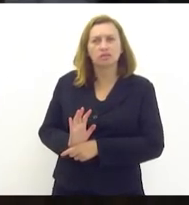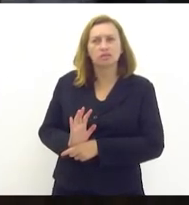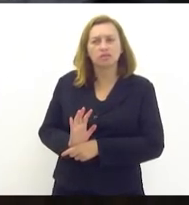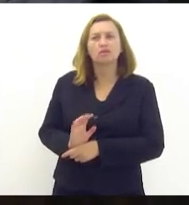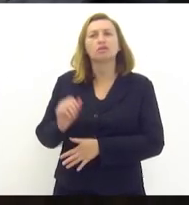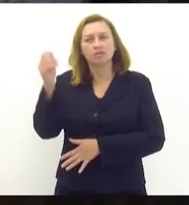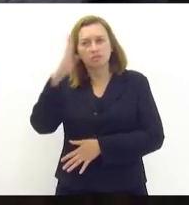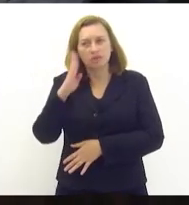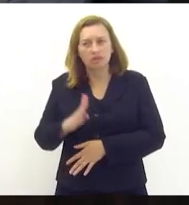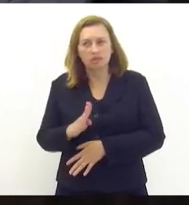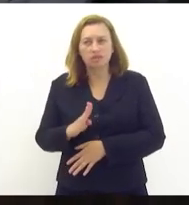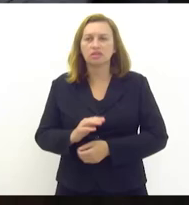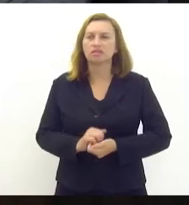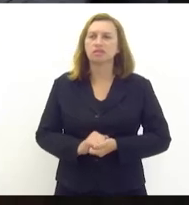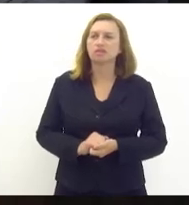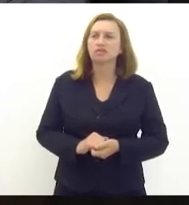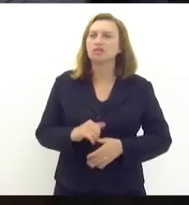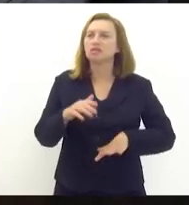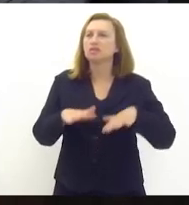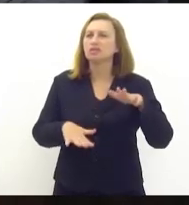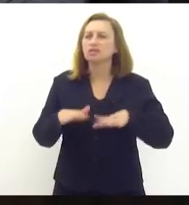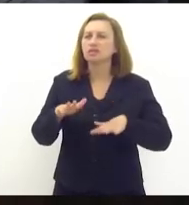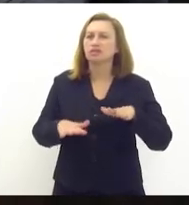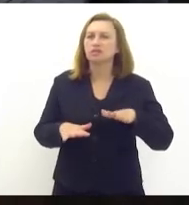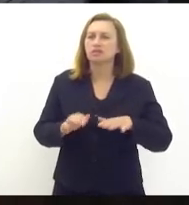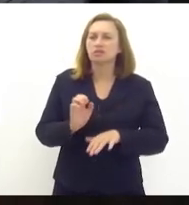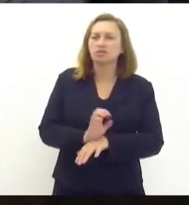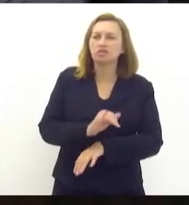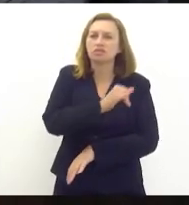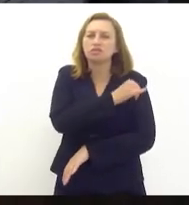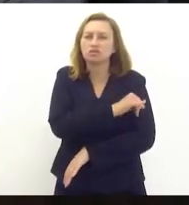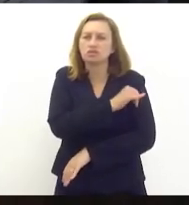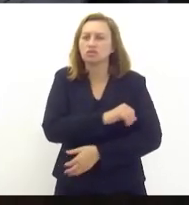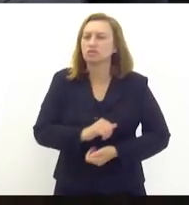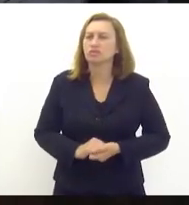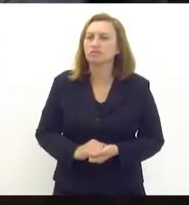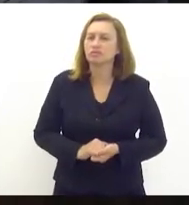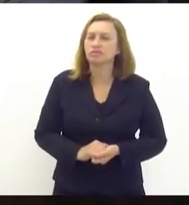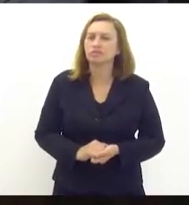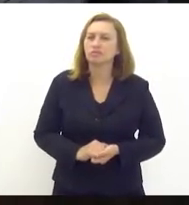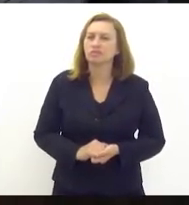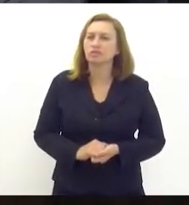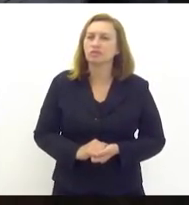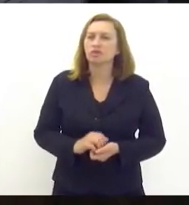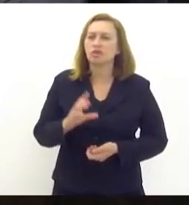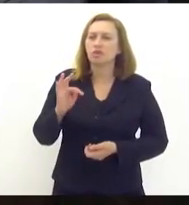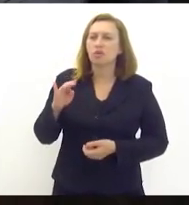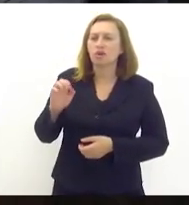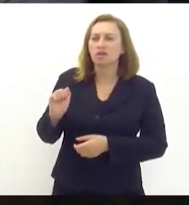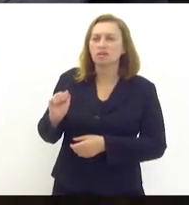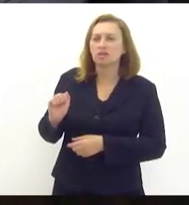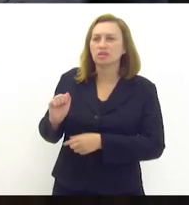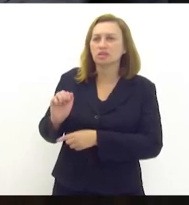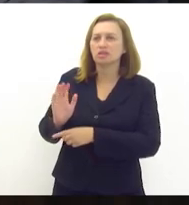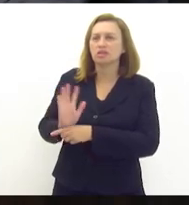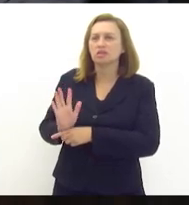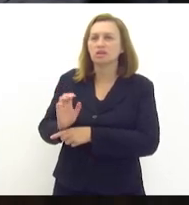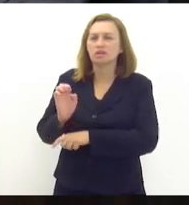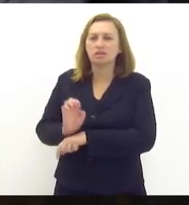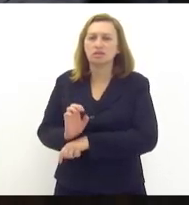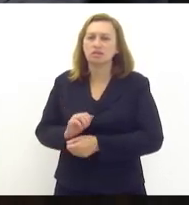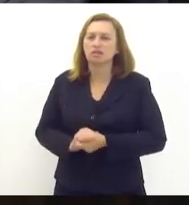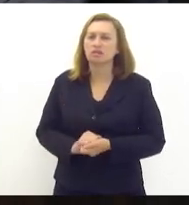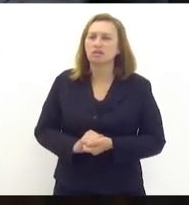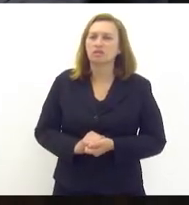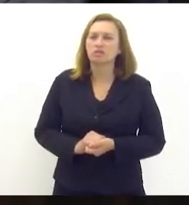brasileira independentemente no âmbito do Estado do Rio de Janeiro de cota de tela Estadual pendente